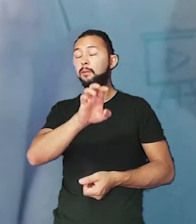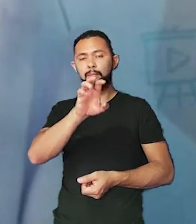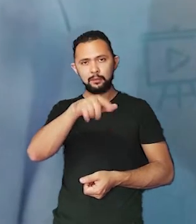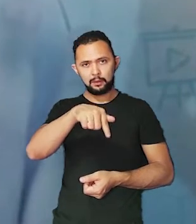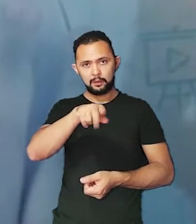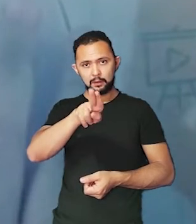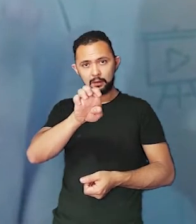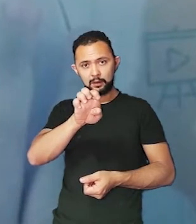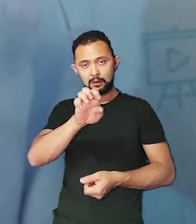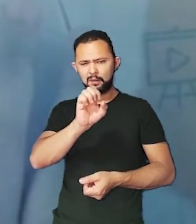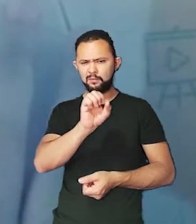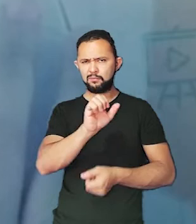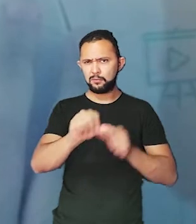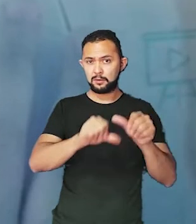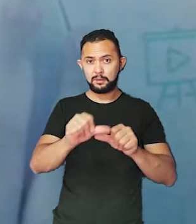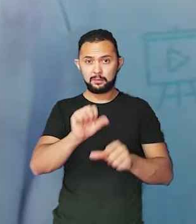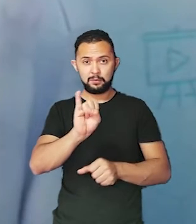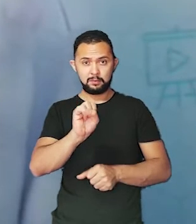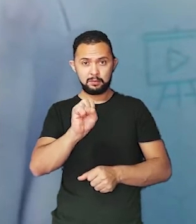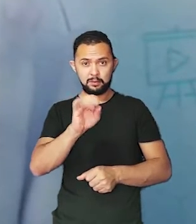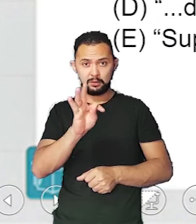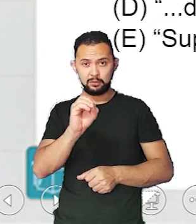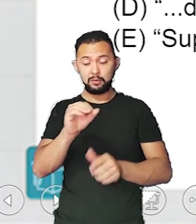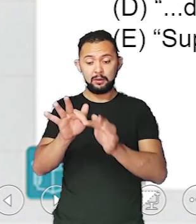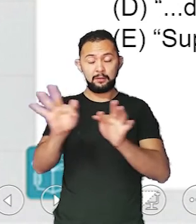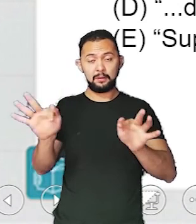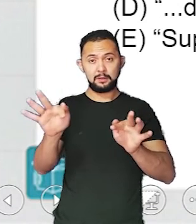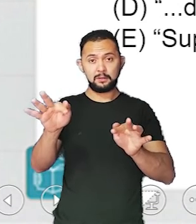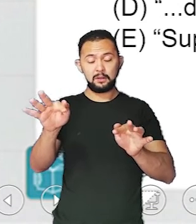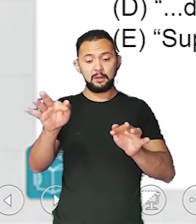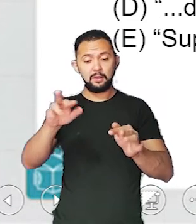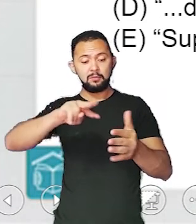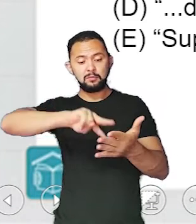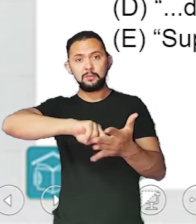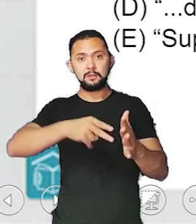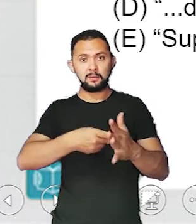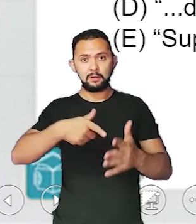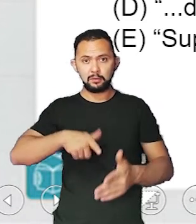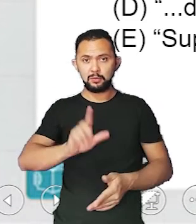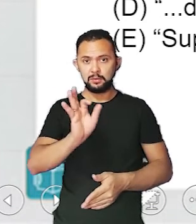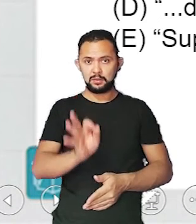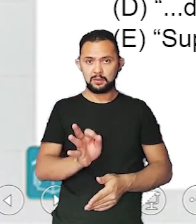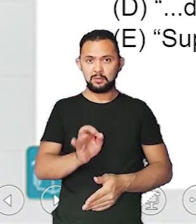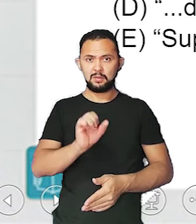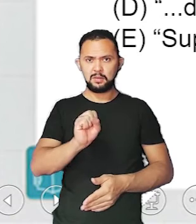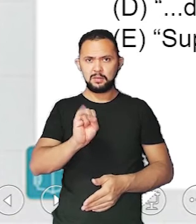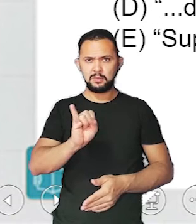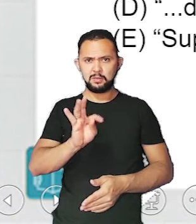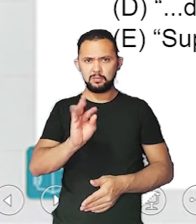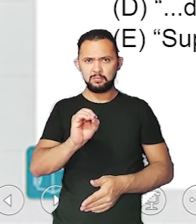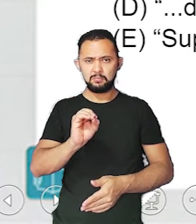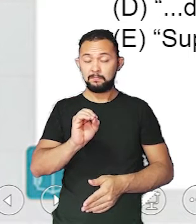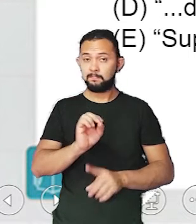Professor, tá meio forçada a barra aí. Não deu certo também, não. Tá aqui o que? Serei o isto. Não gostei muito, não. Pois vamos